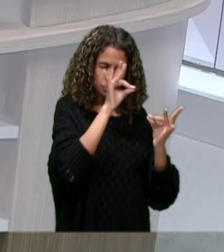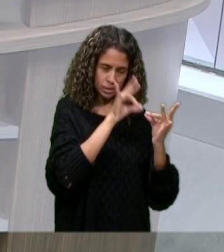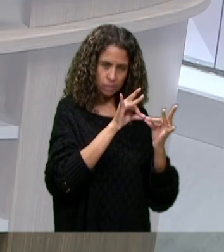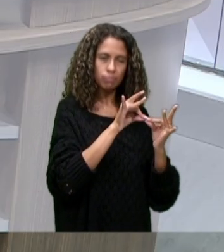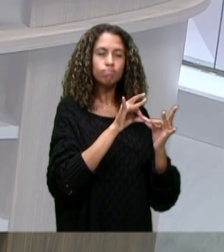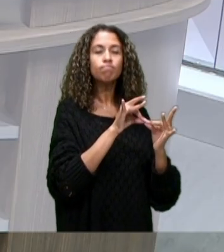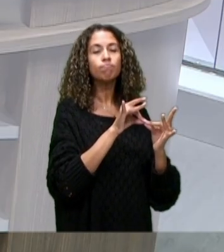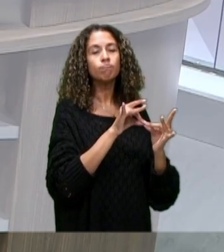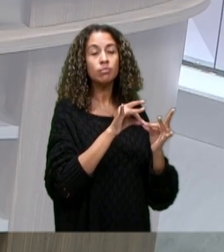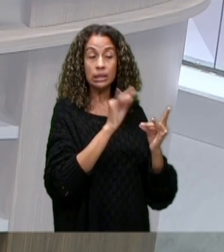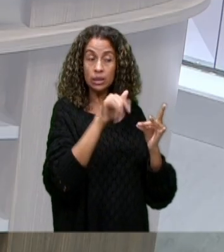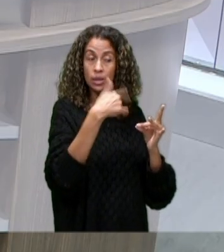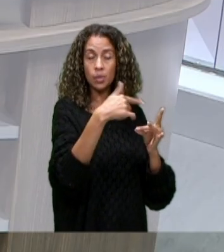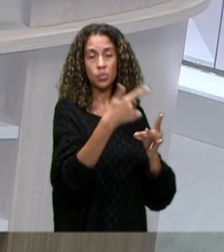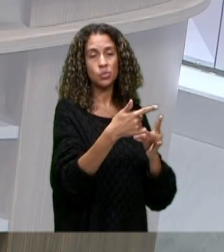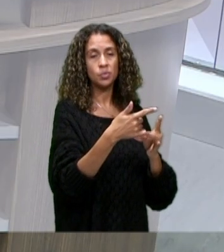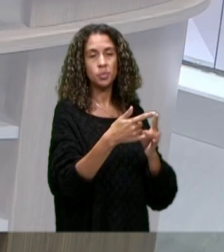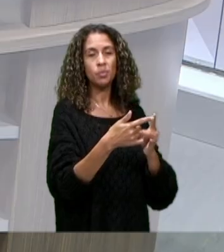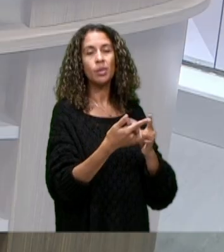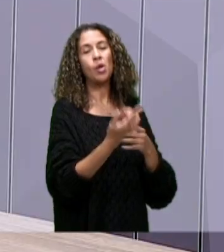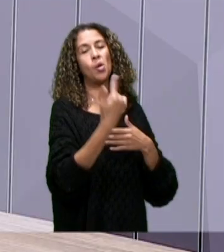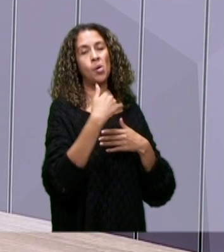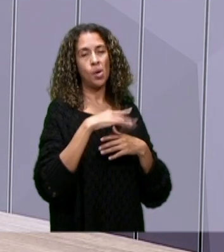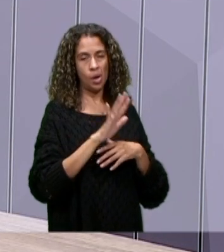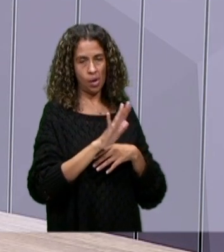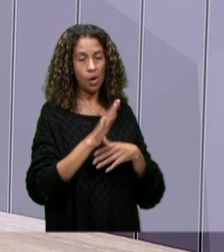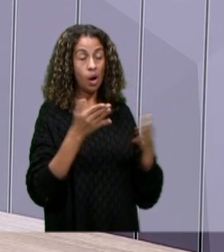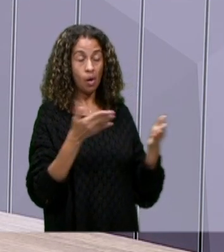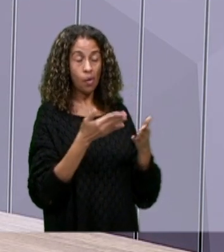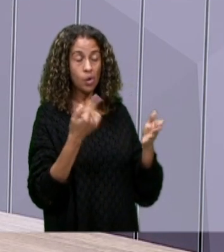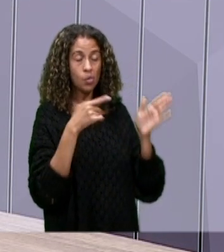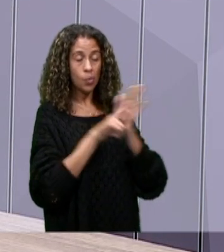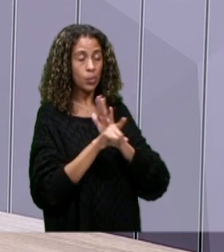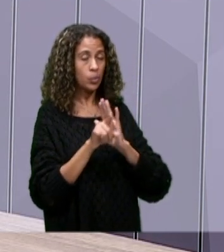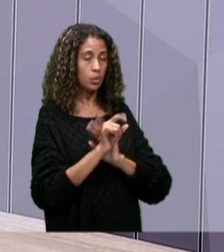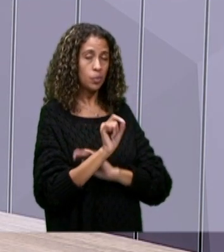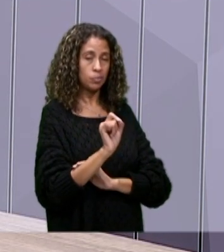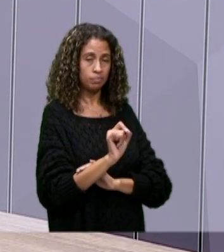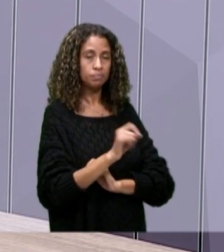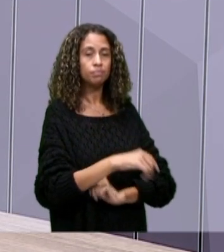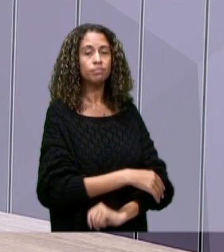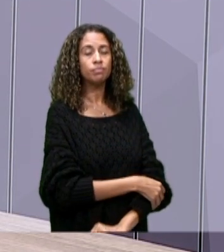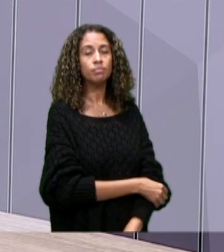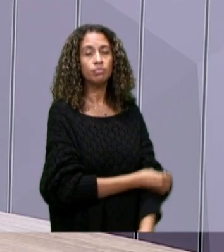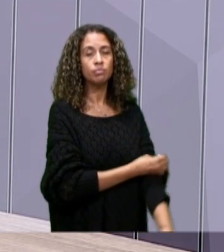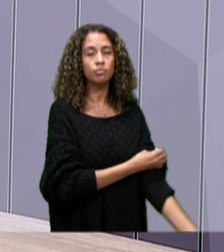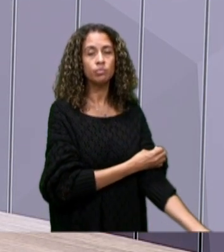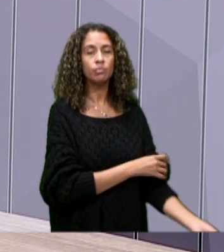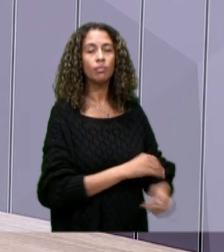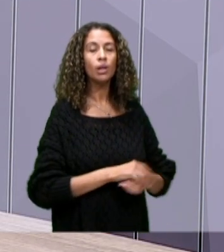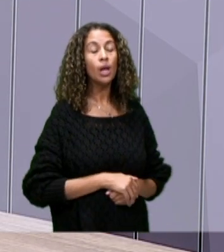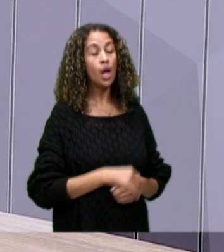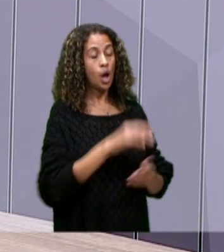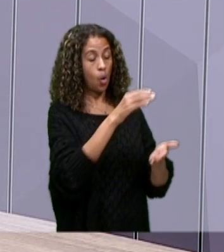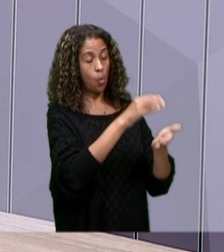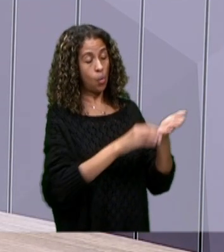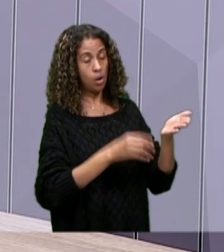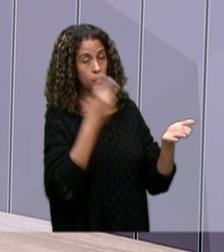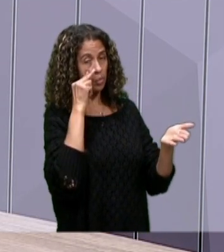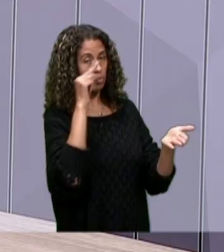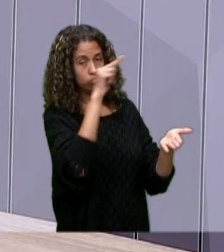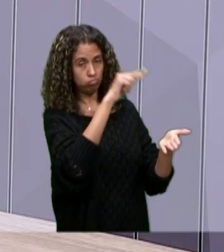tem que ser um pouquinho mais para frente, eu vou voltar nesse assunto. Agora, eu queria ver o seguinte, assim, no capítulo que eu li, você tem